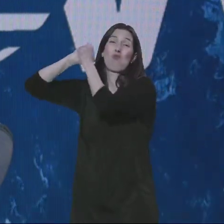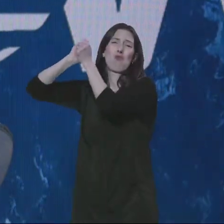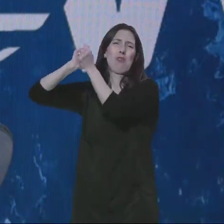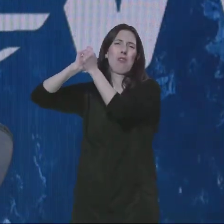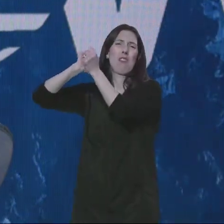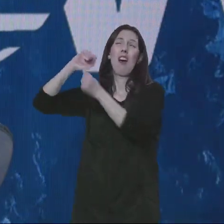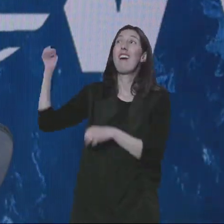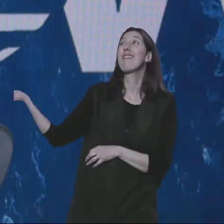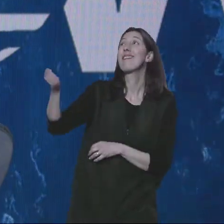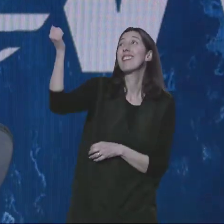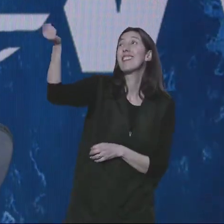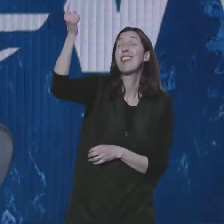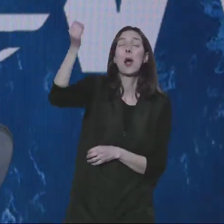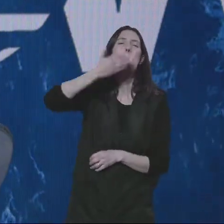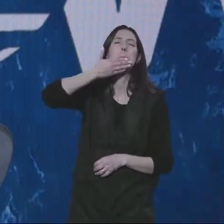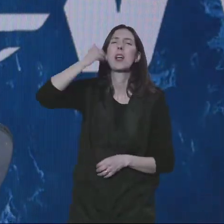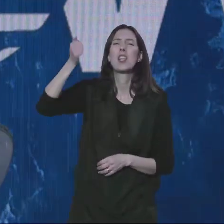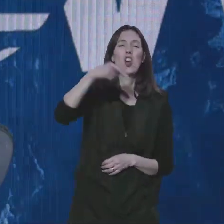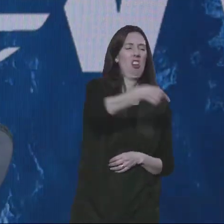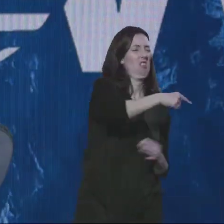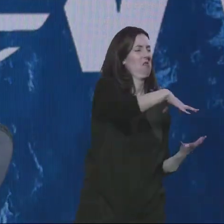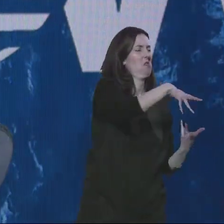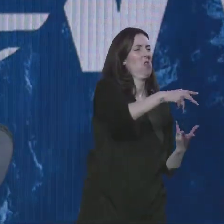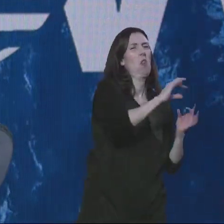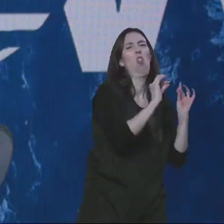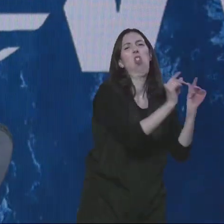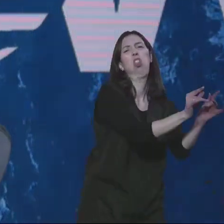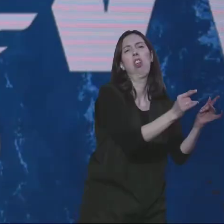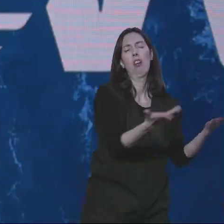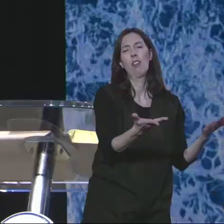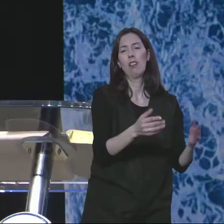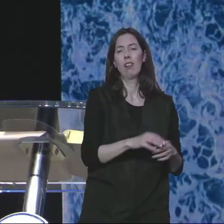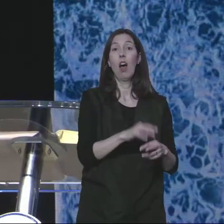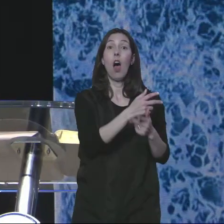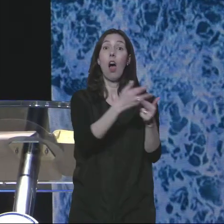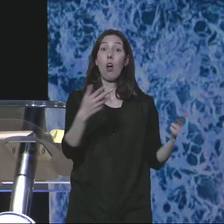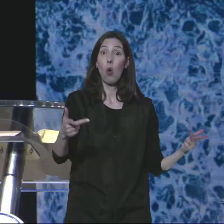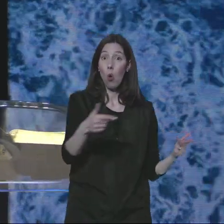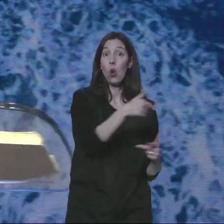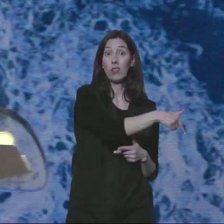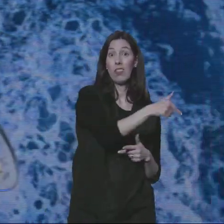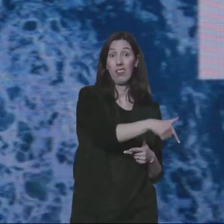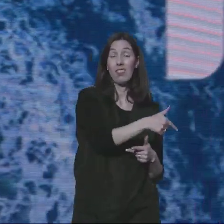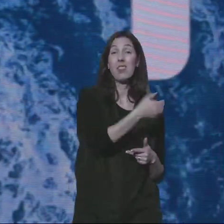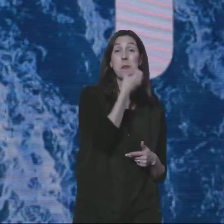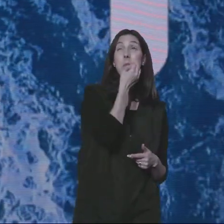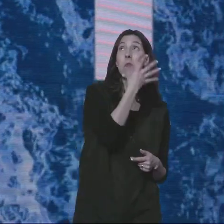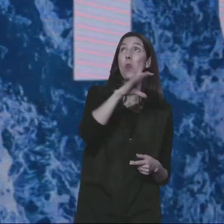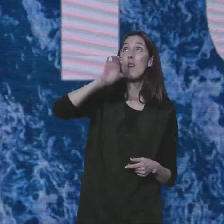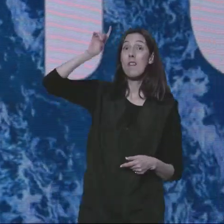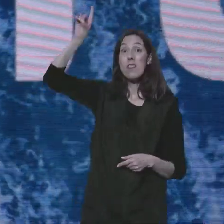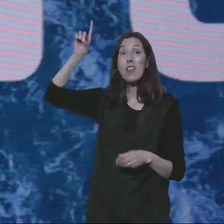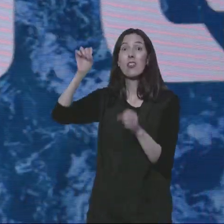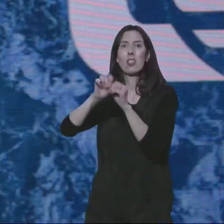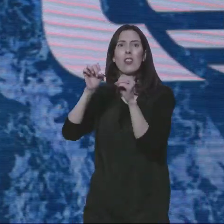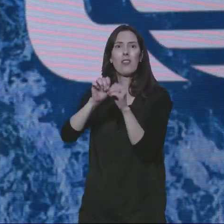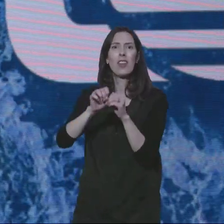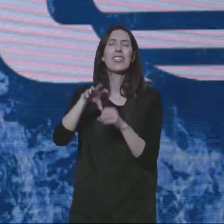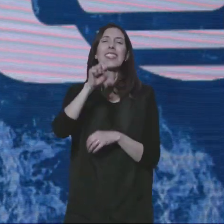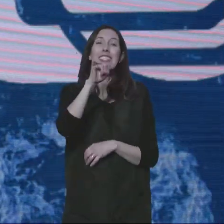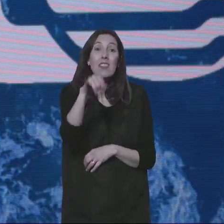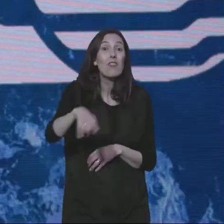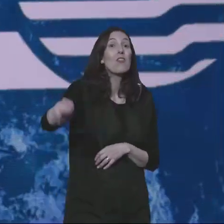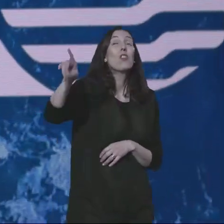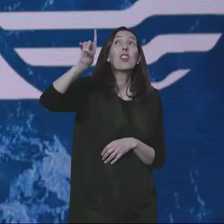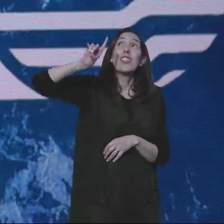muito melhor do que qualquer coisa passageira aqui, porque as coisas passageiras aqui que são boas foi Deus que criou. E ele falou: se você